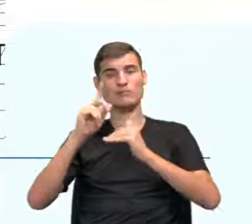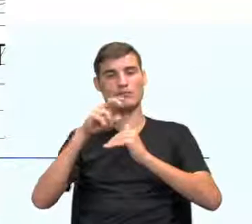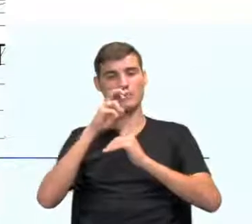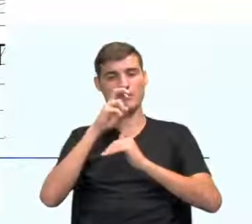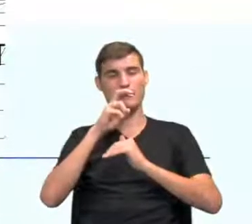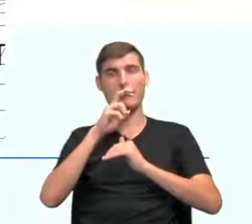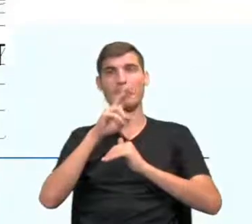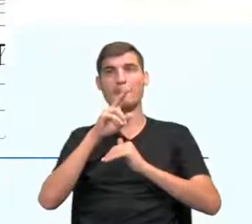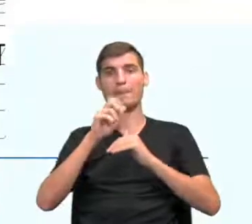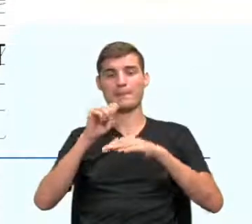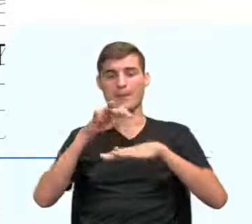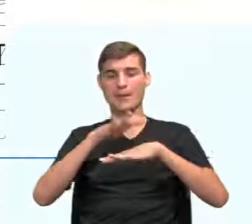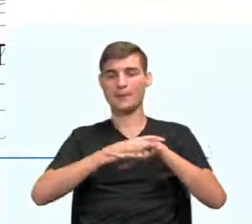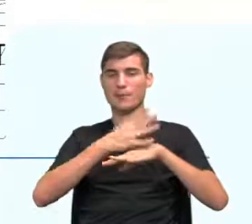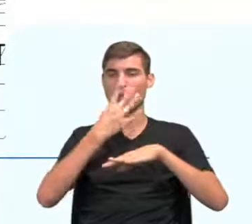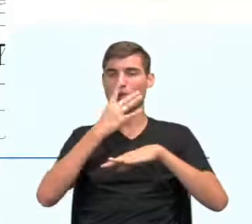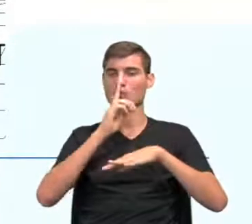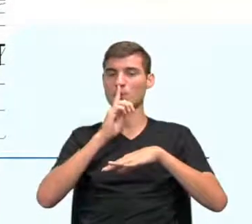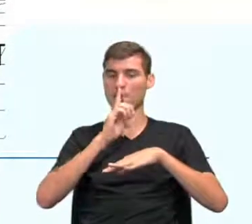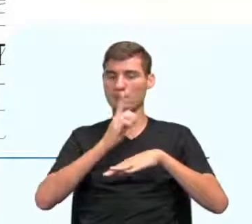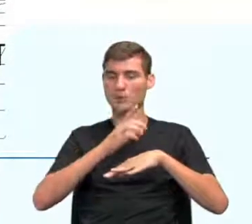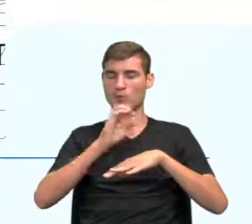5 sobre